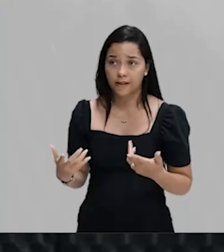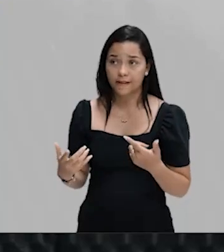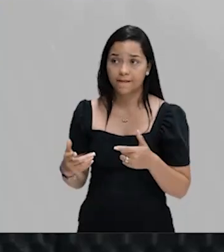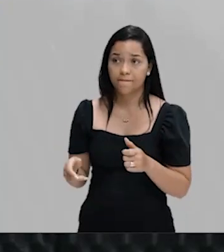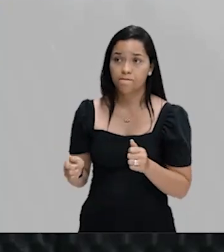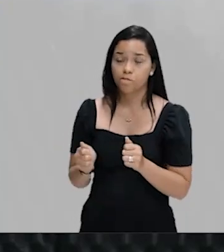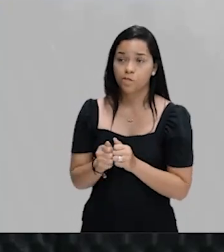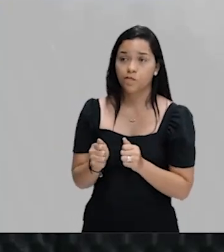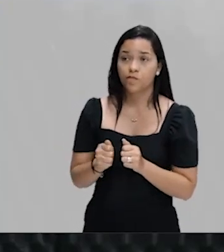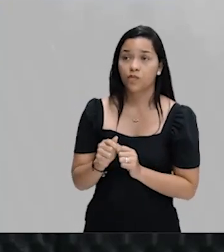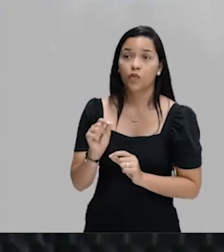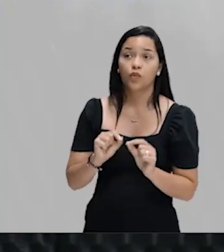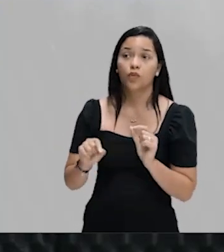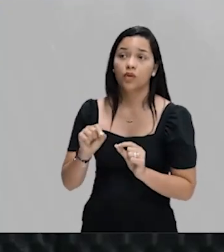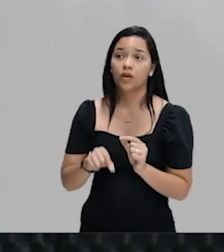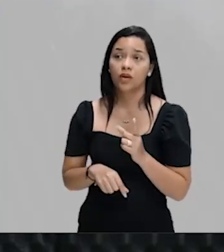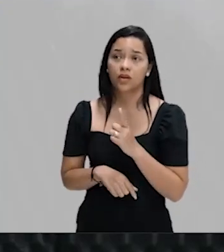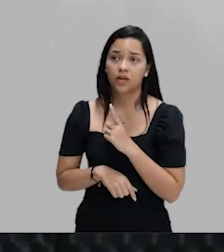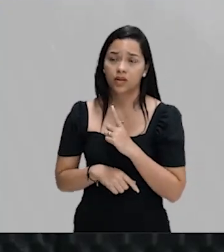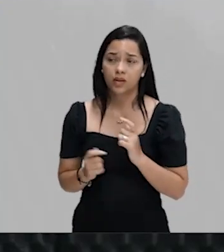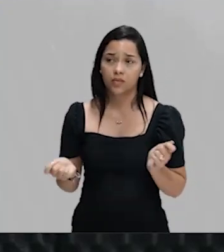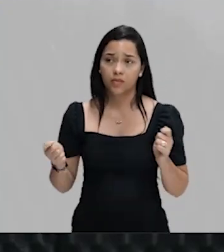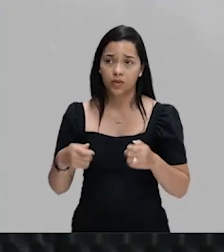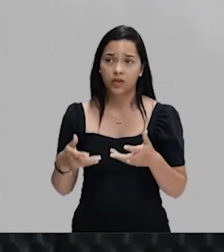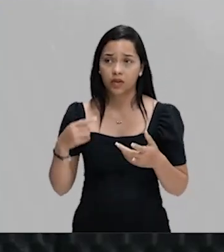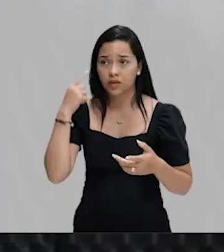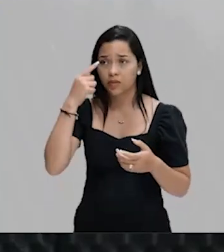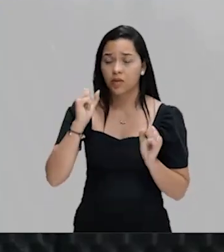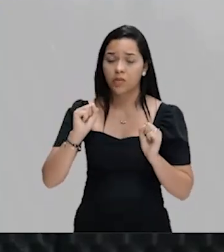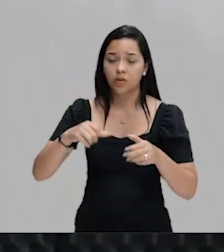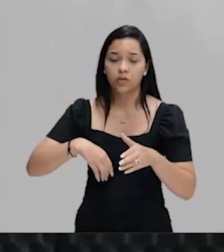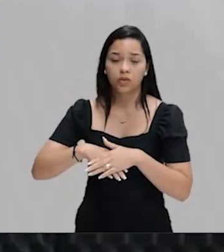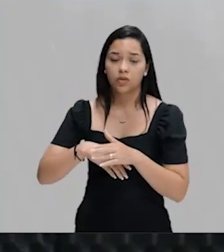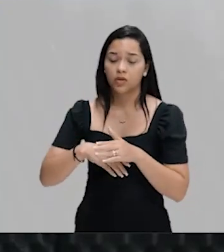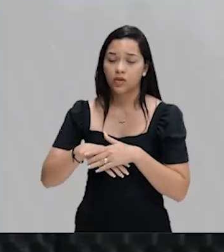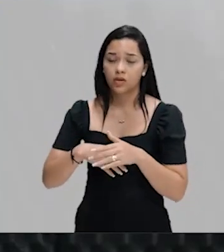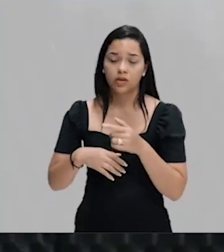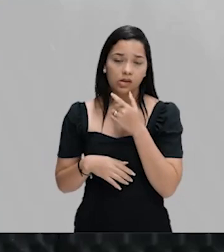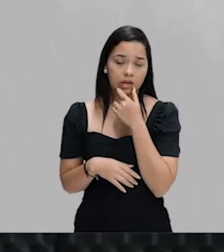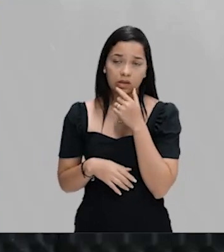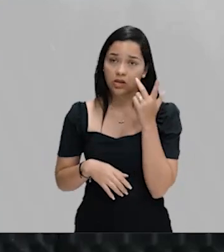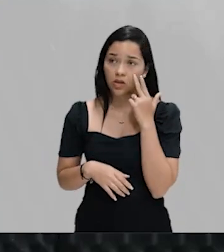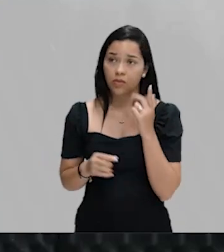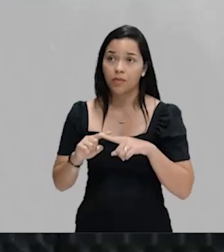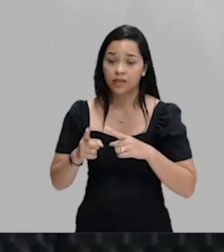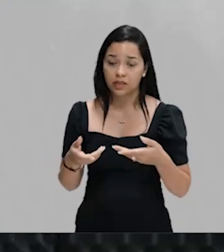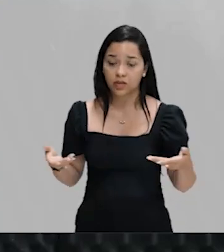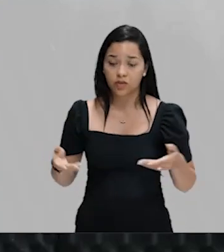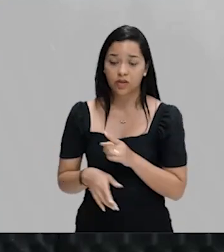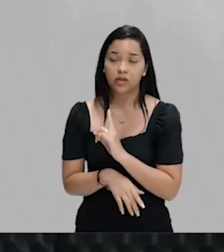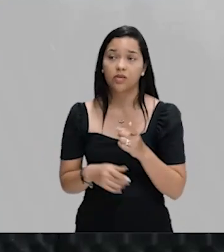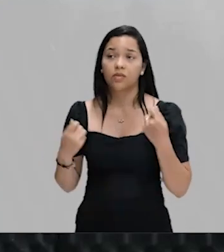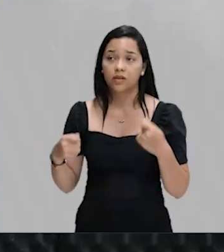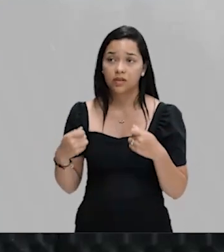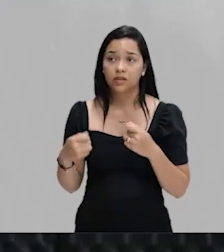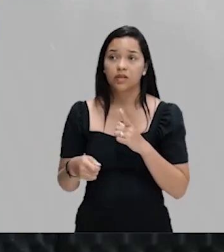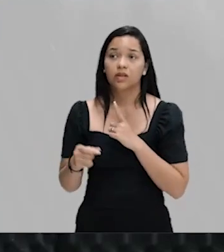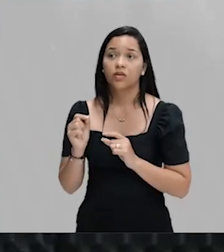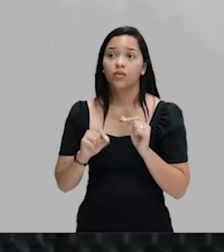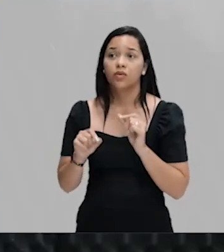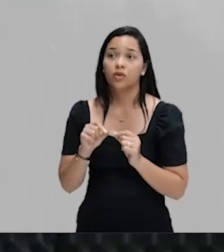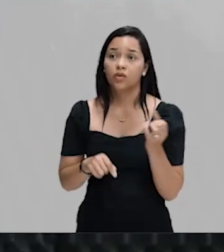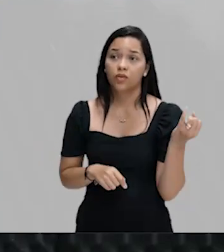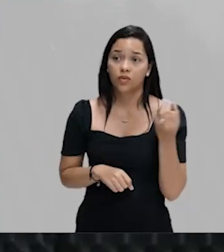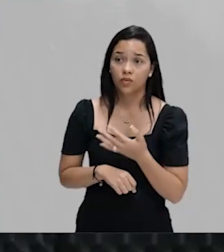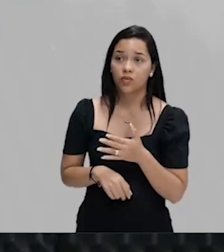passaporte europeu, o cara, por exemplo, que é espanhol, ele podia jogar aqui na Inglaterra numa boa. Mas agora não. Agora vai precisar ter uma